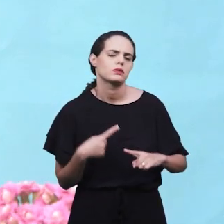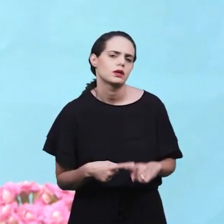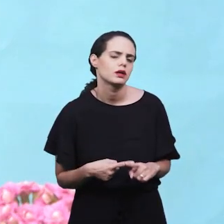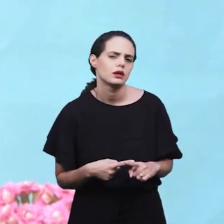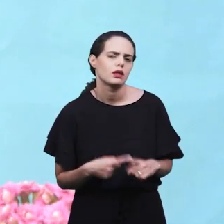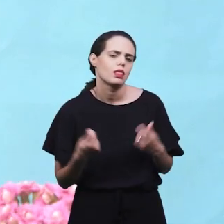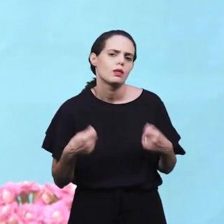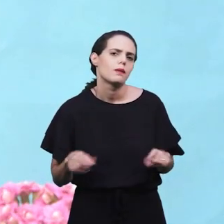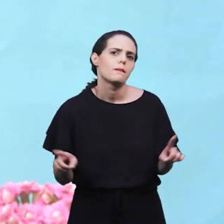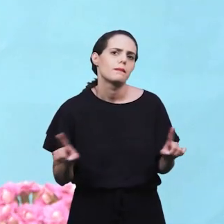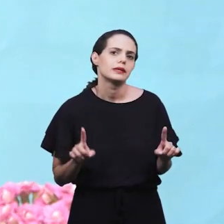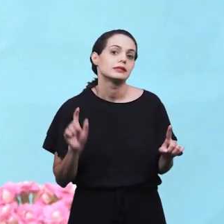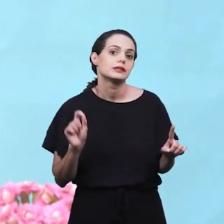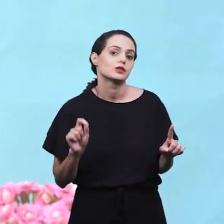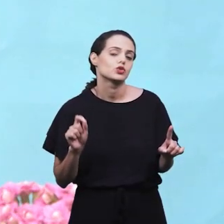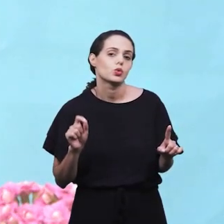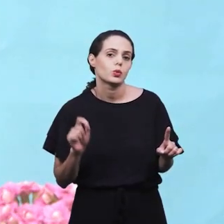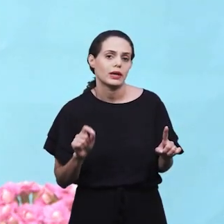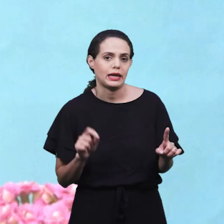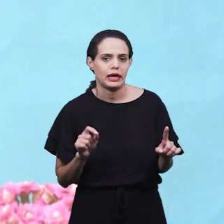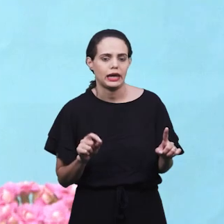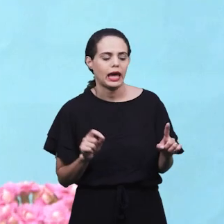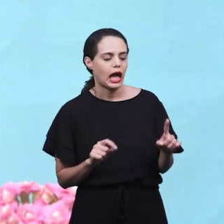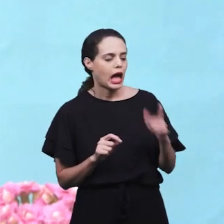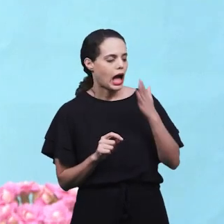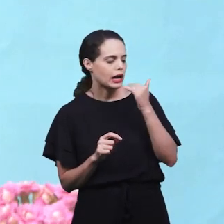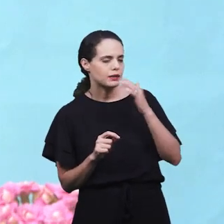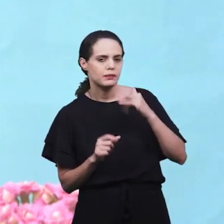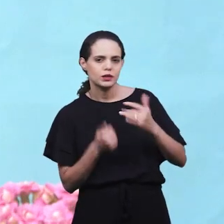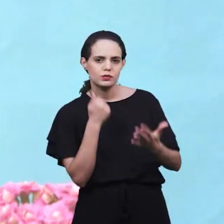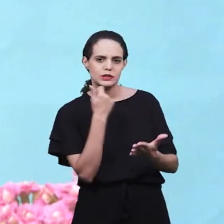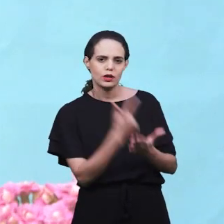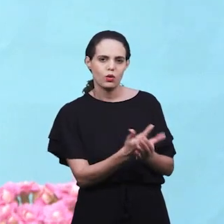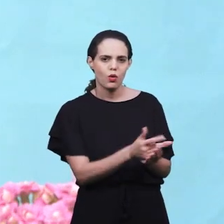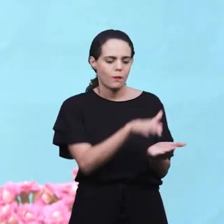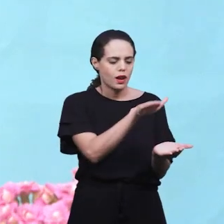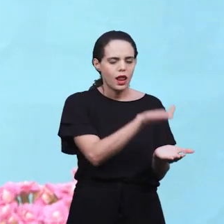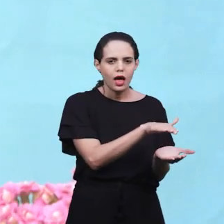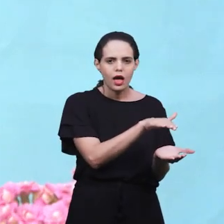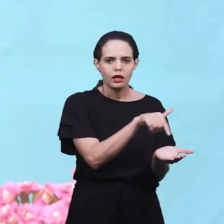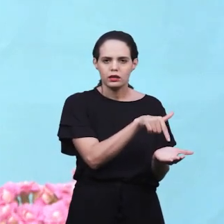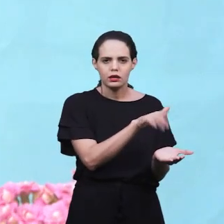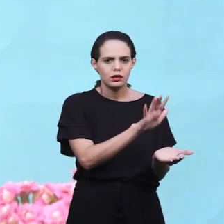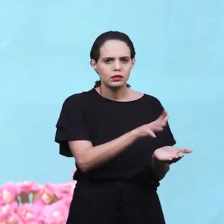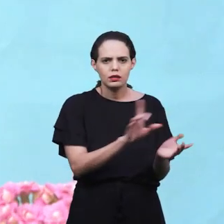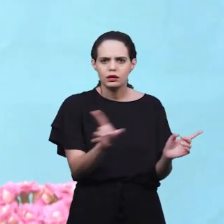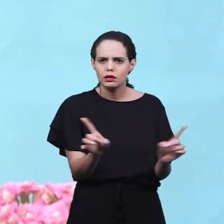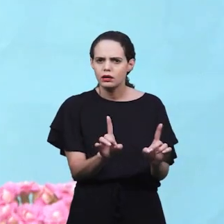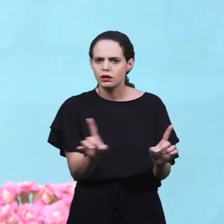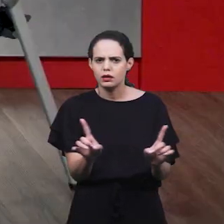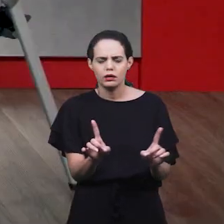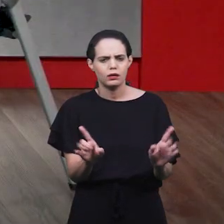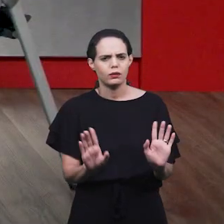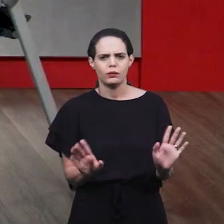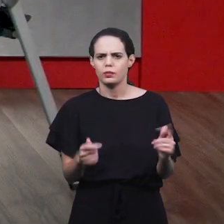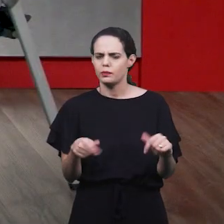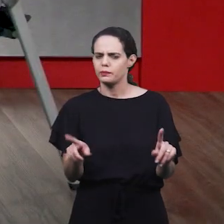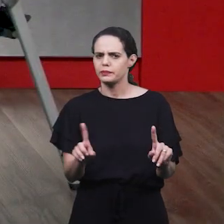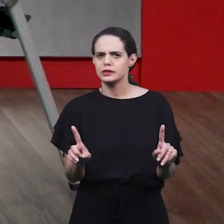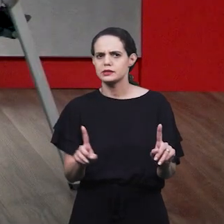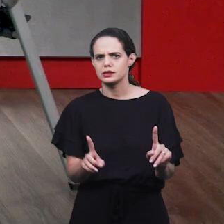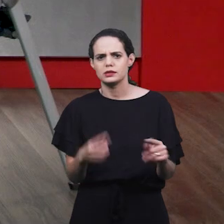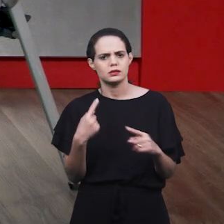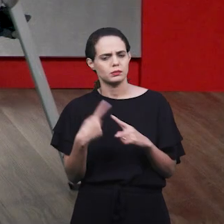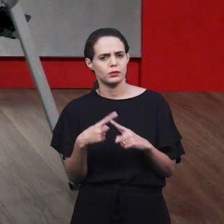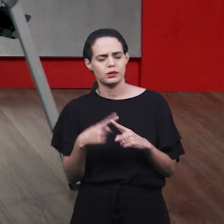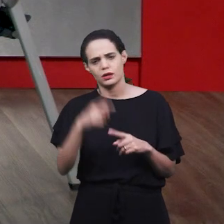utilizar os alimentos ultraprocessados ou adicionar o sal na refeição já pronta da criança, pois o cuidador do